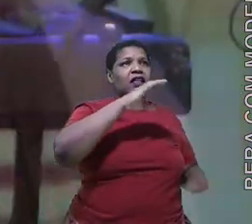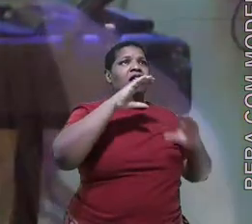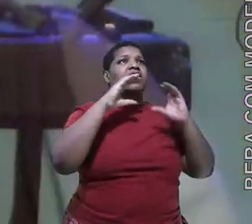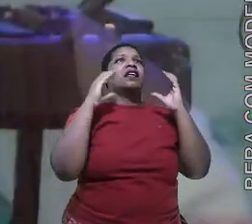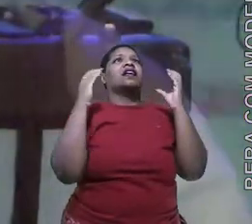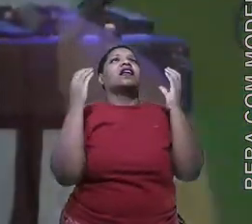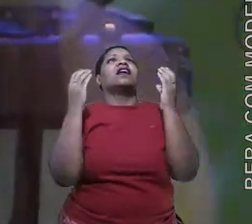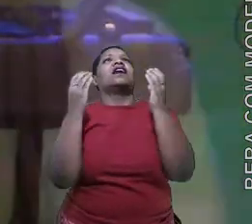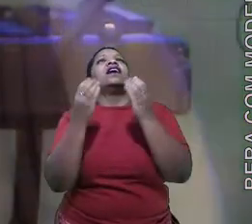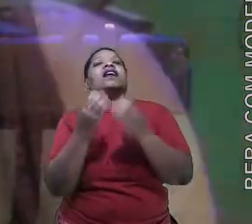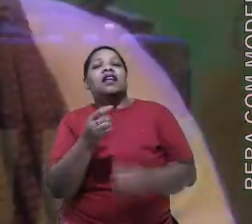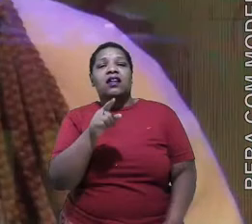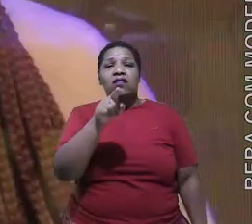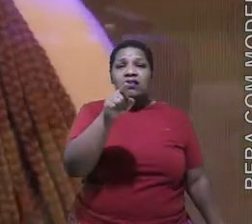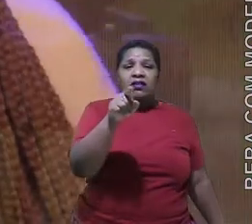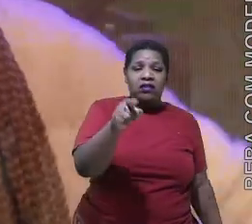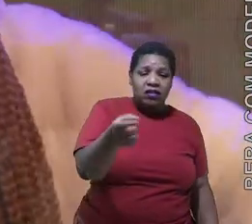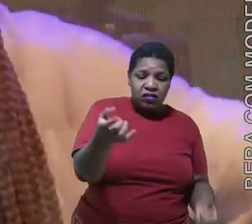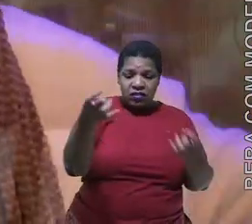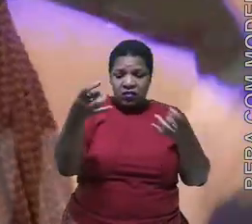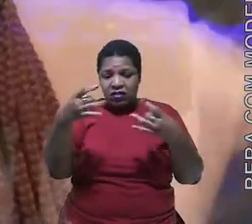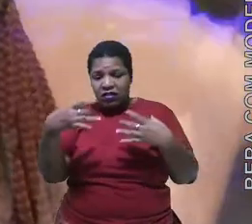E aí